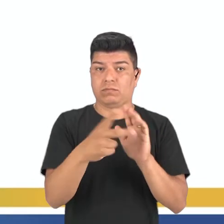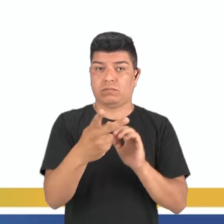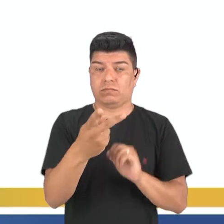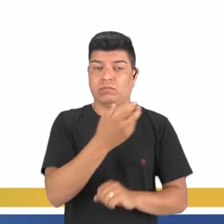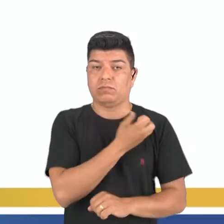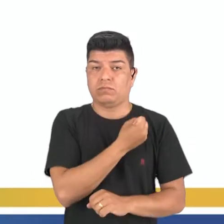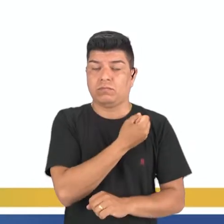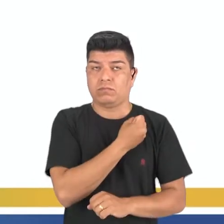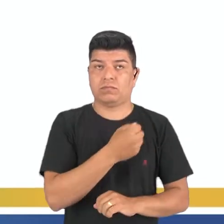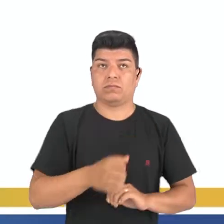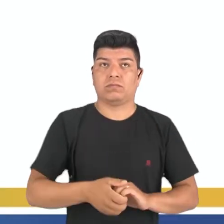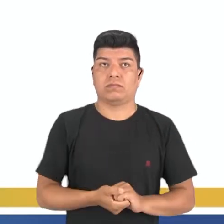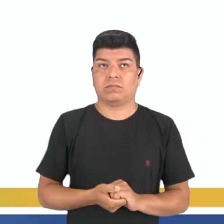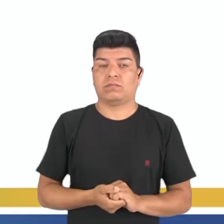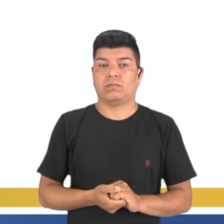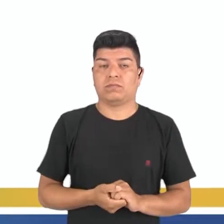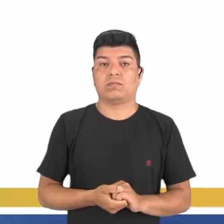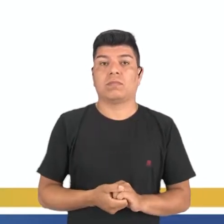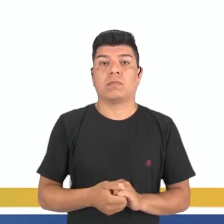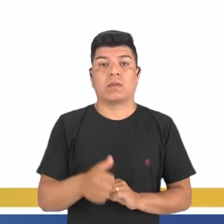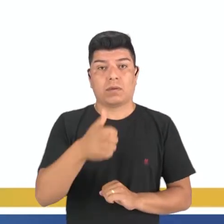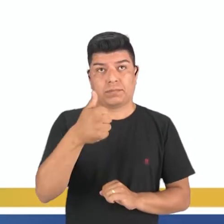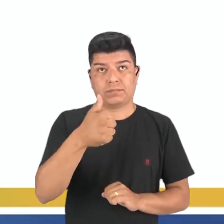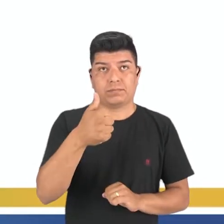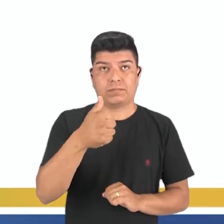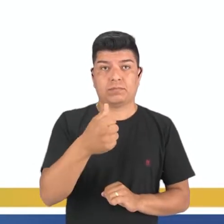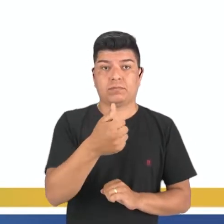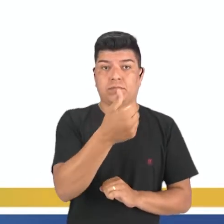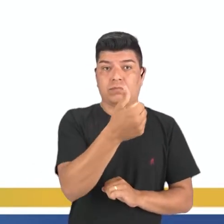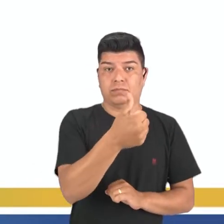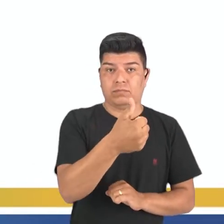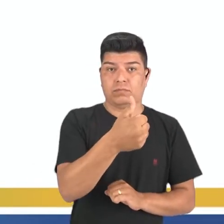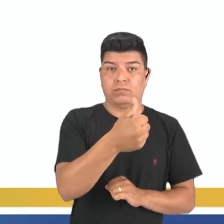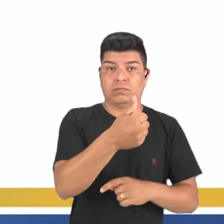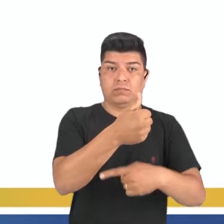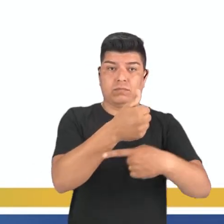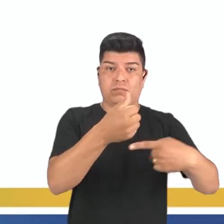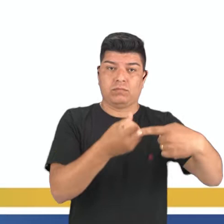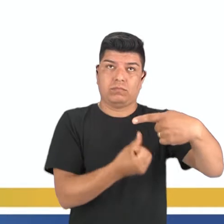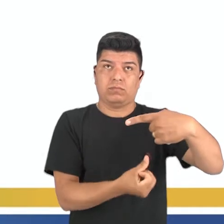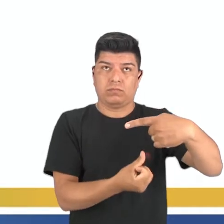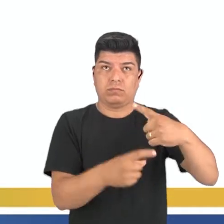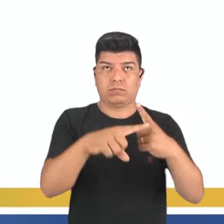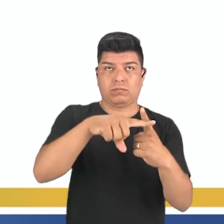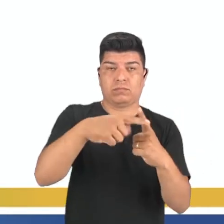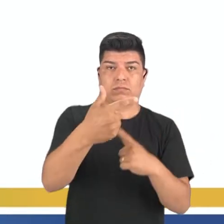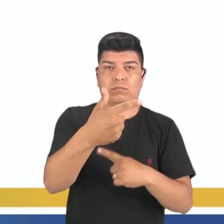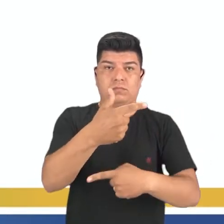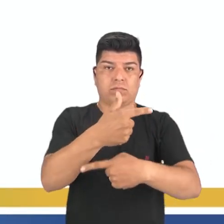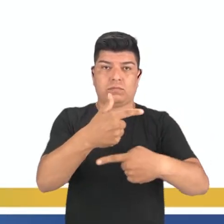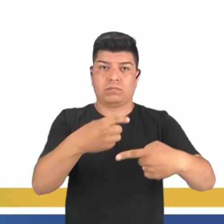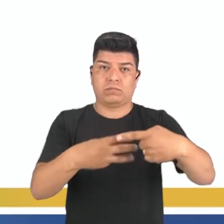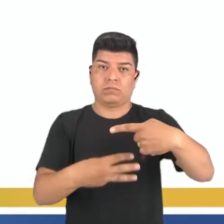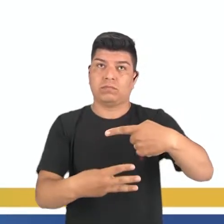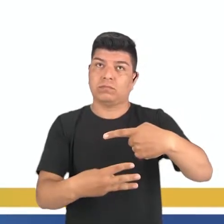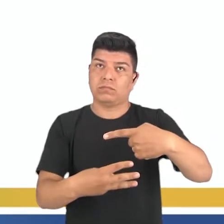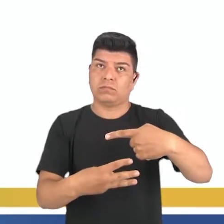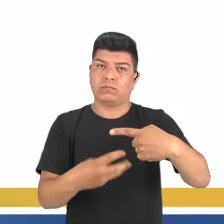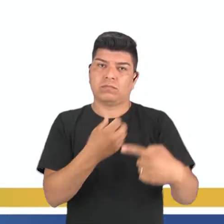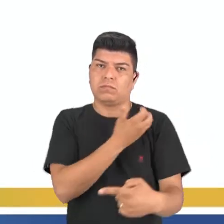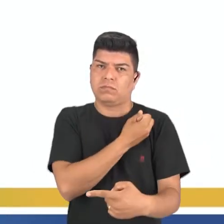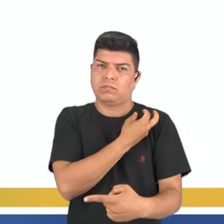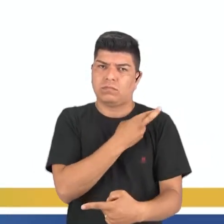números racionais. Então vamos lá, primeiro eu vou somar 1/6 com 2/3. Professor, 1/6 e 2/3 são